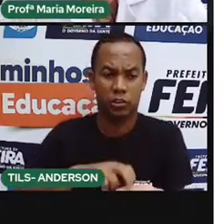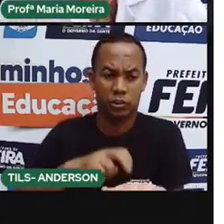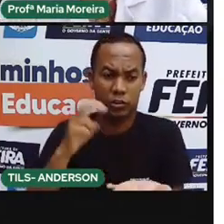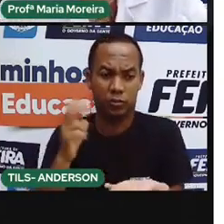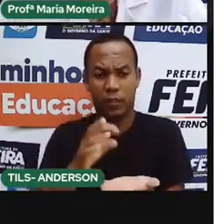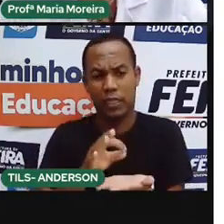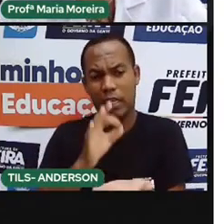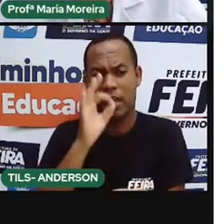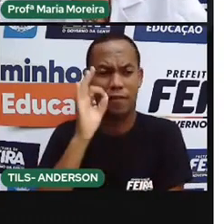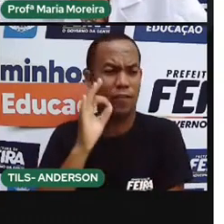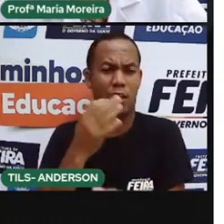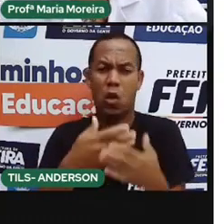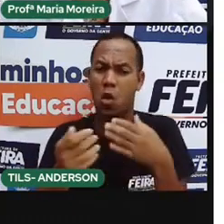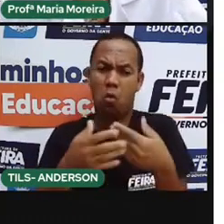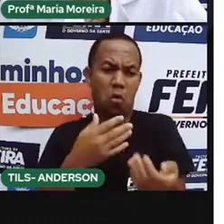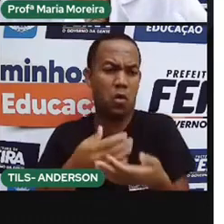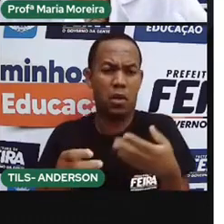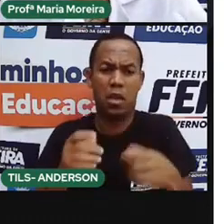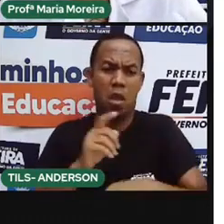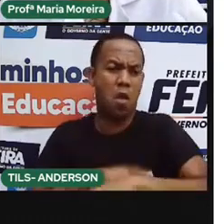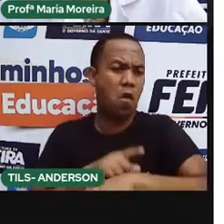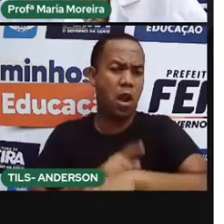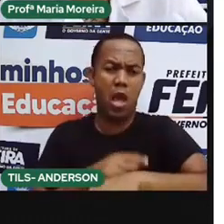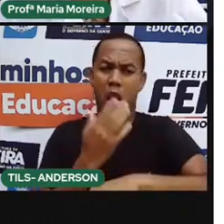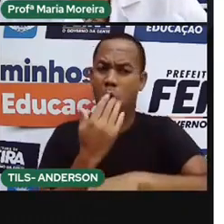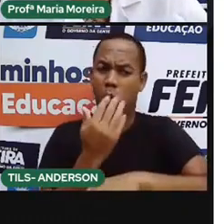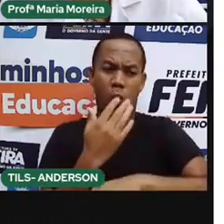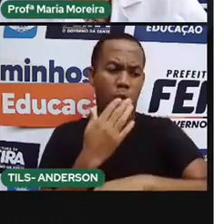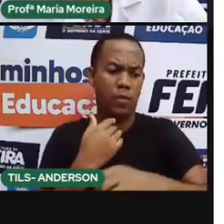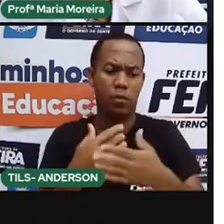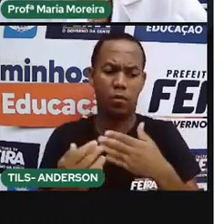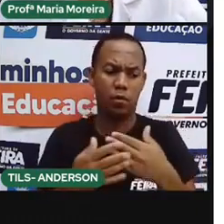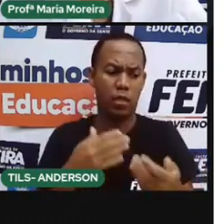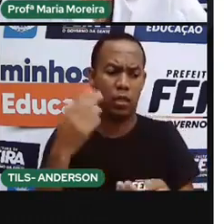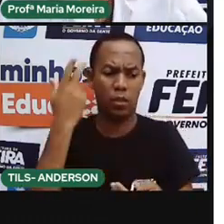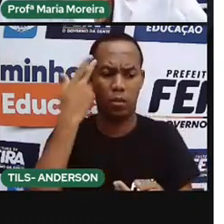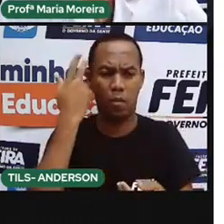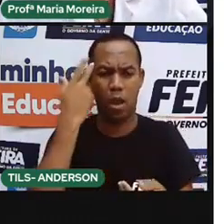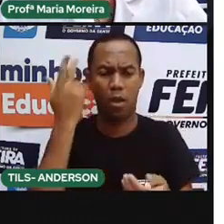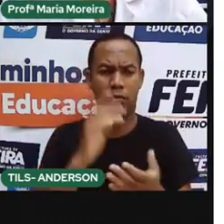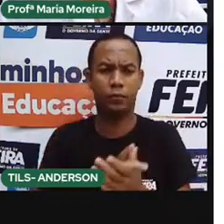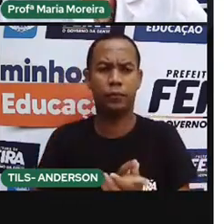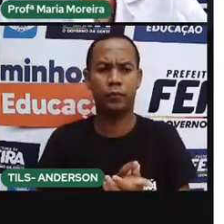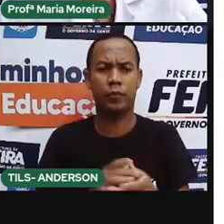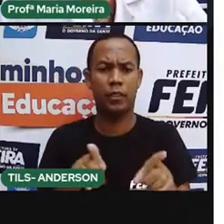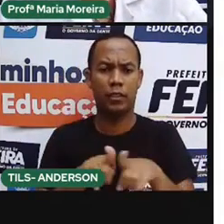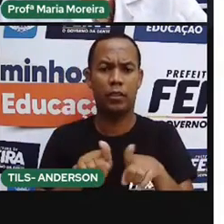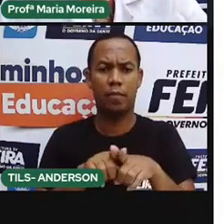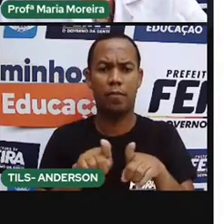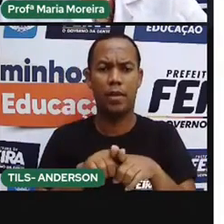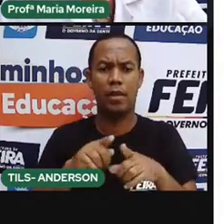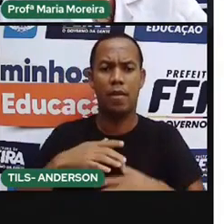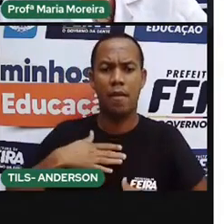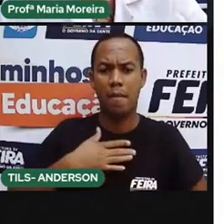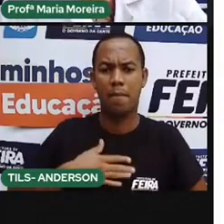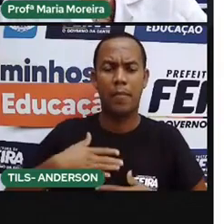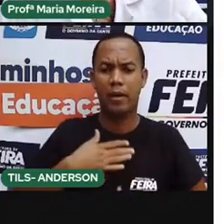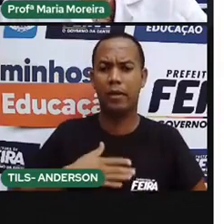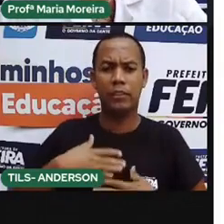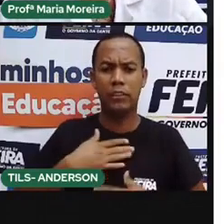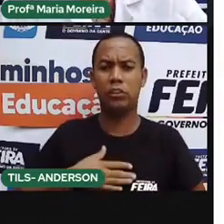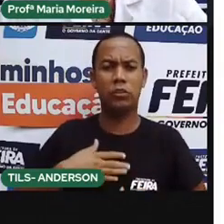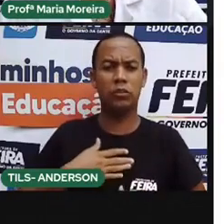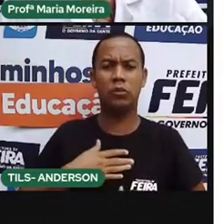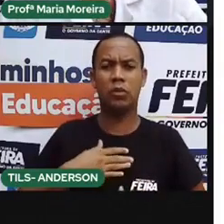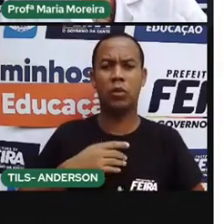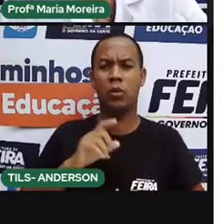na janta, na hora que dá a fome, né? depois a gente pode comer o que a gente quiser. Costumam tomar banho várias vezes por dia,